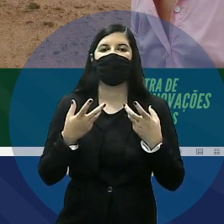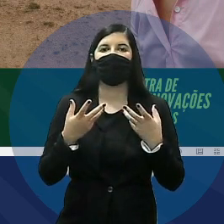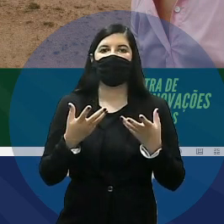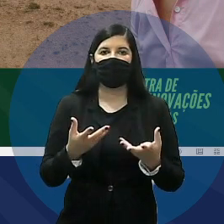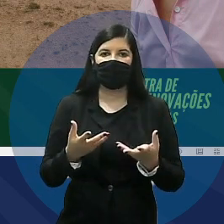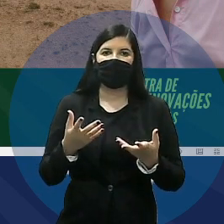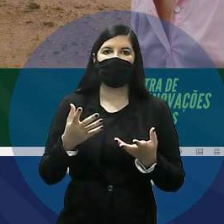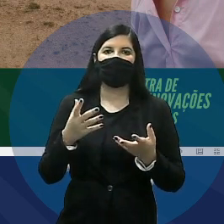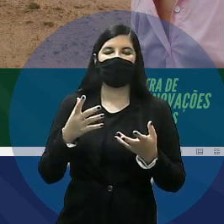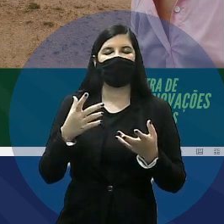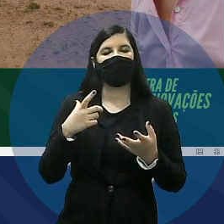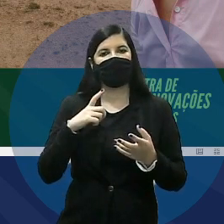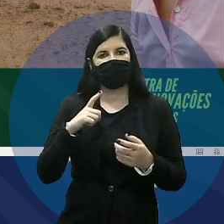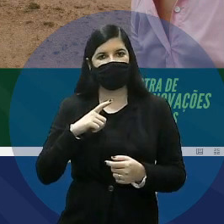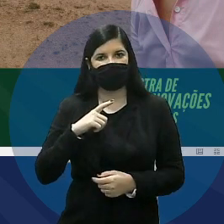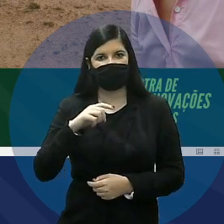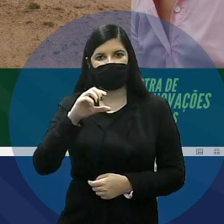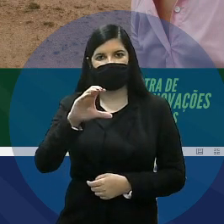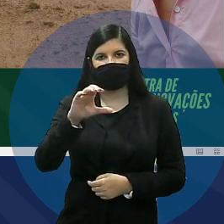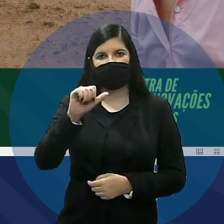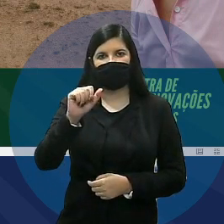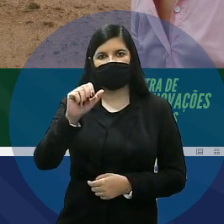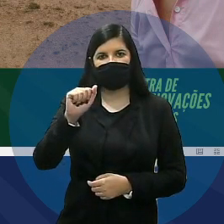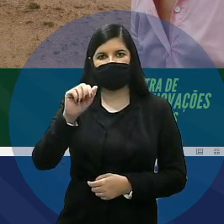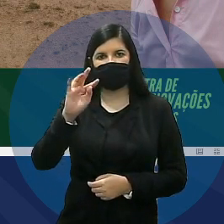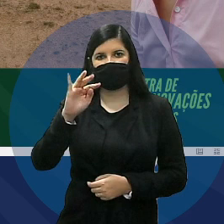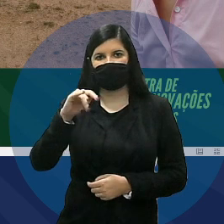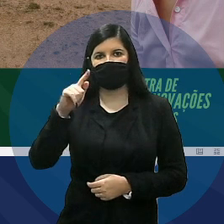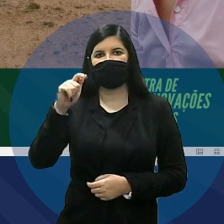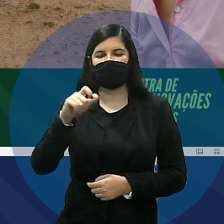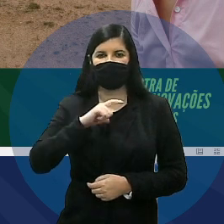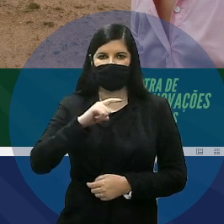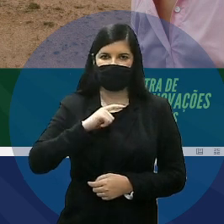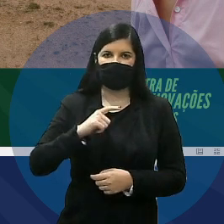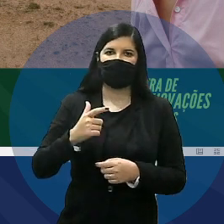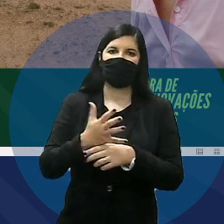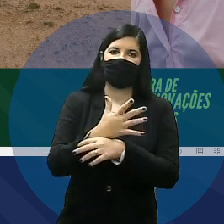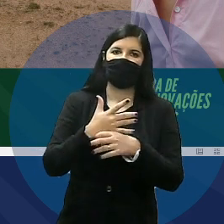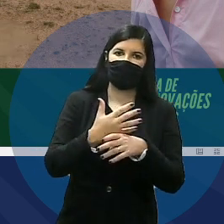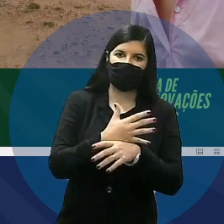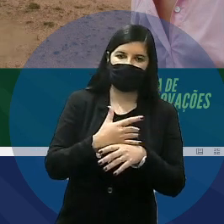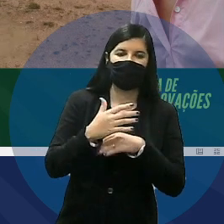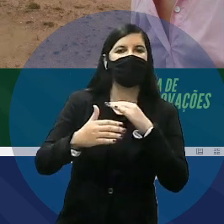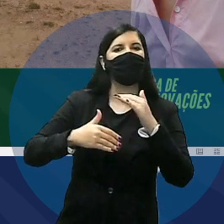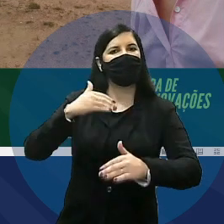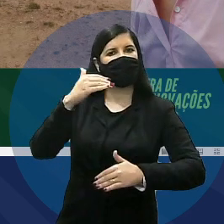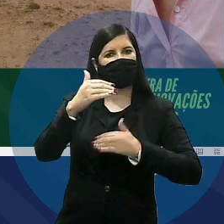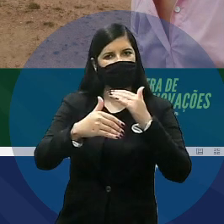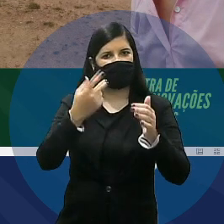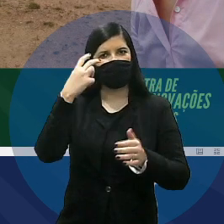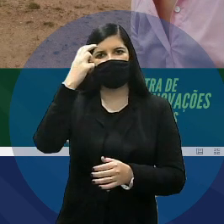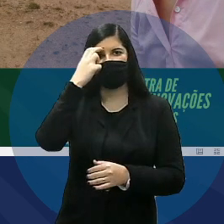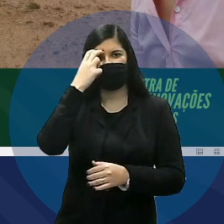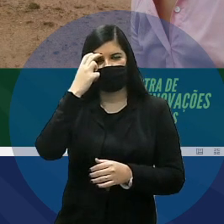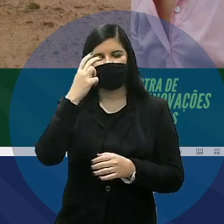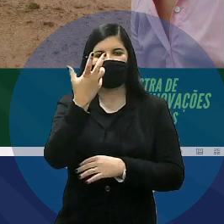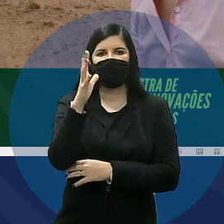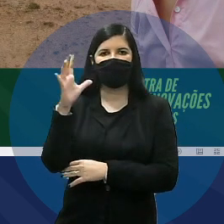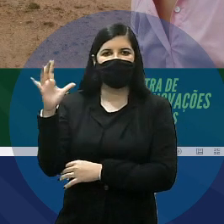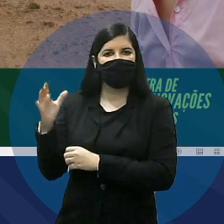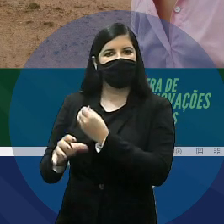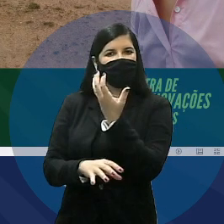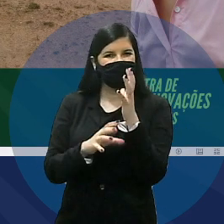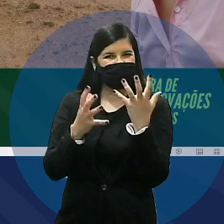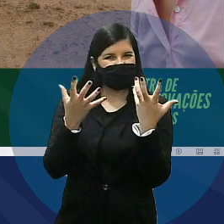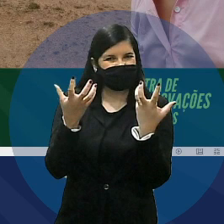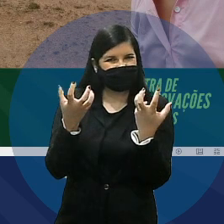no bioma Caatinga existem cidades, existe desenvolvimento, cultura, a vegetação é seca, mas